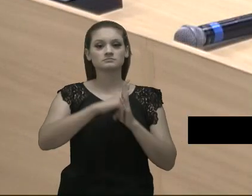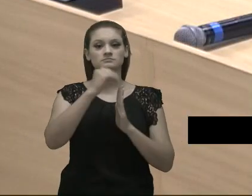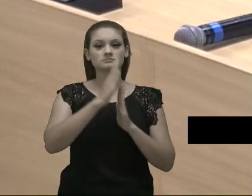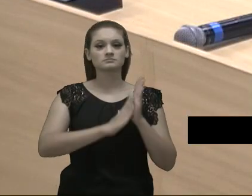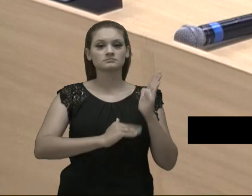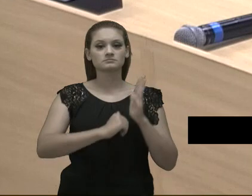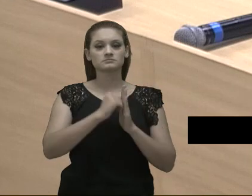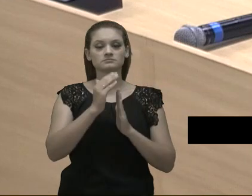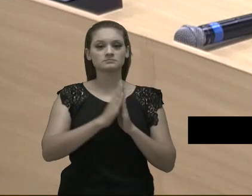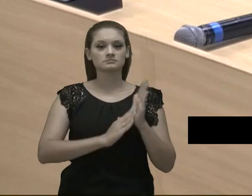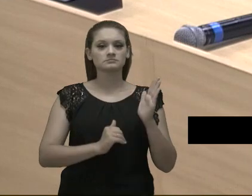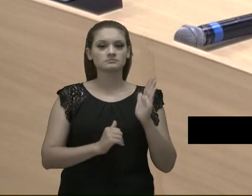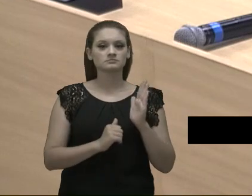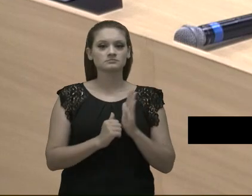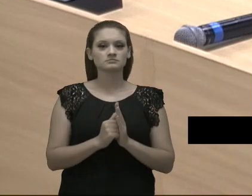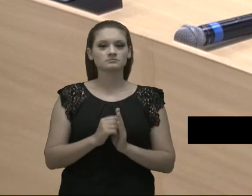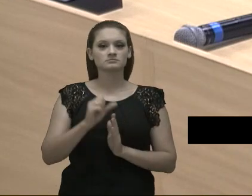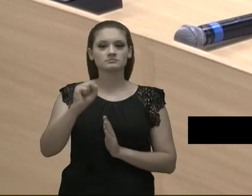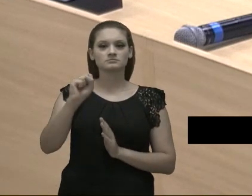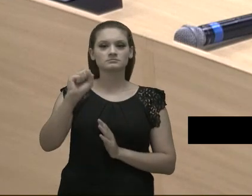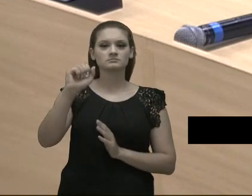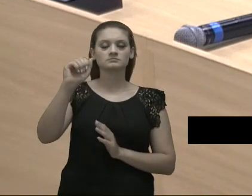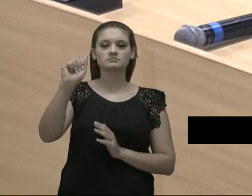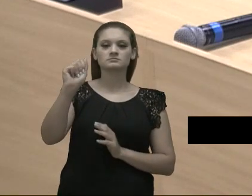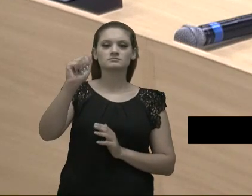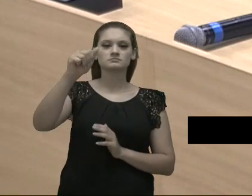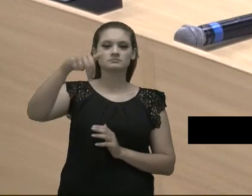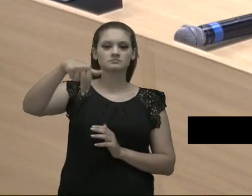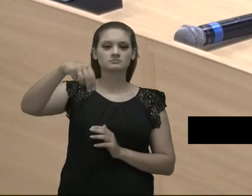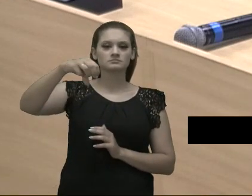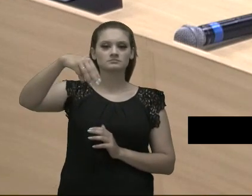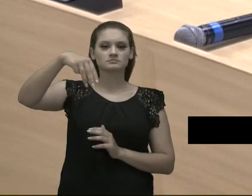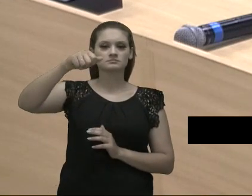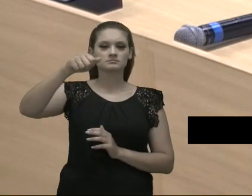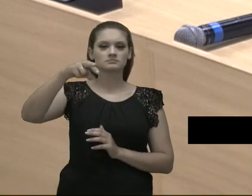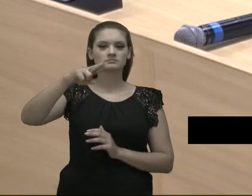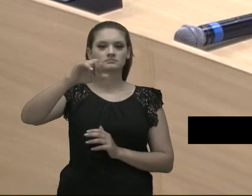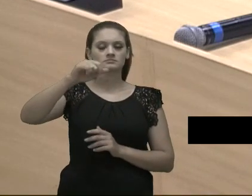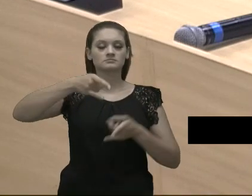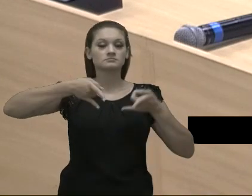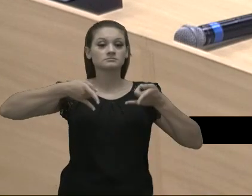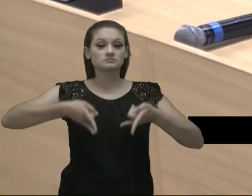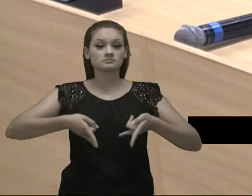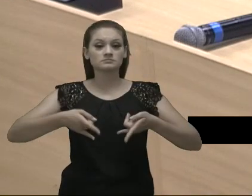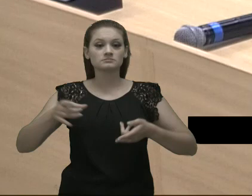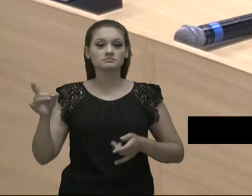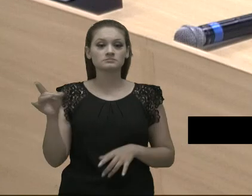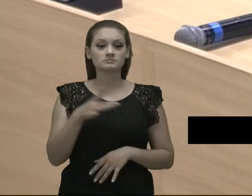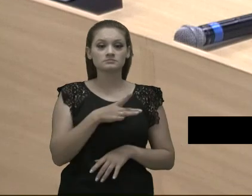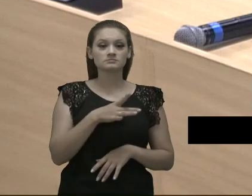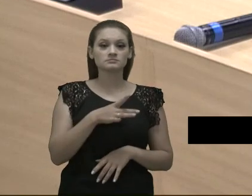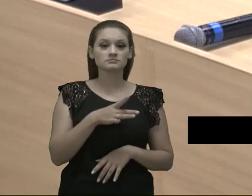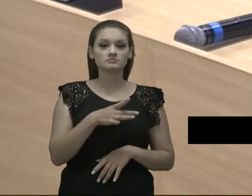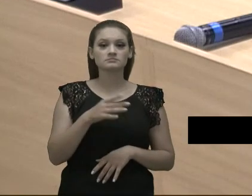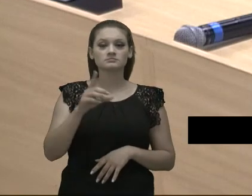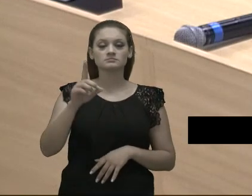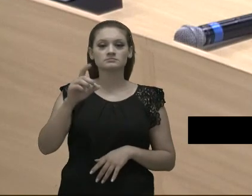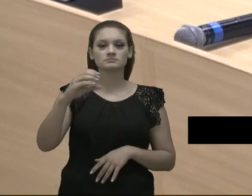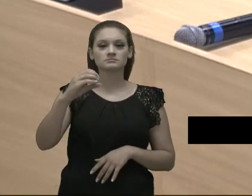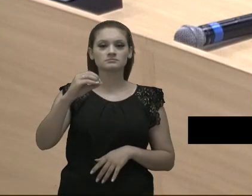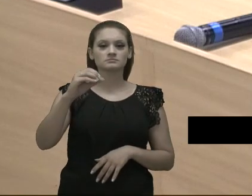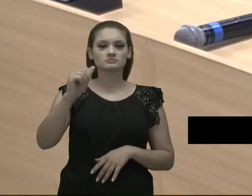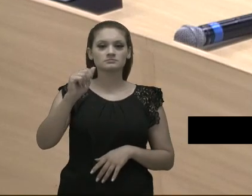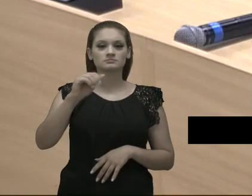Marino. Confortos. Imagina, o São Marino eu pintei, eu coloquei, tem cama nova, tem tudo. Nós recebemos uma doação de cama, a gente está